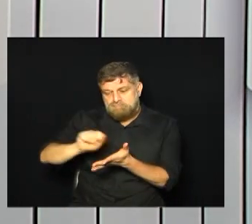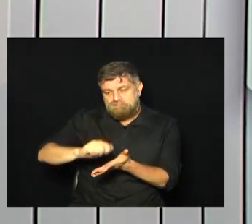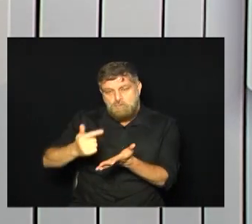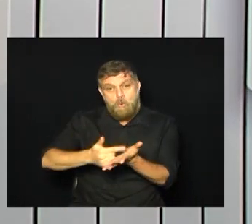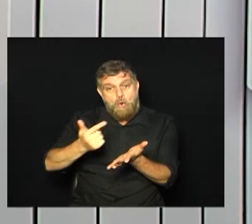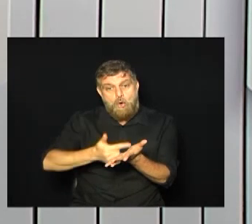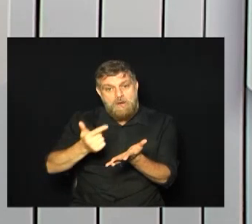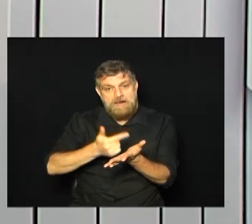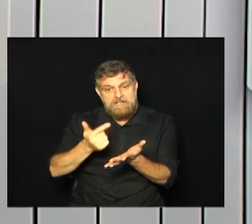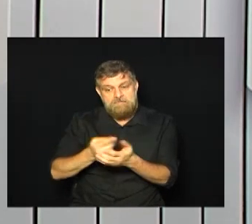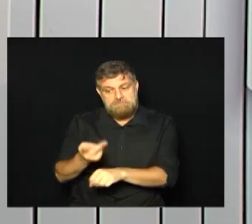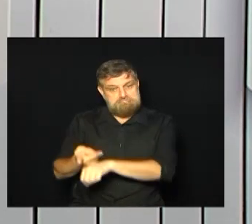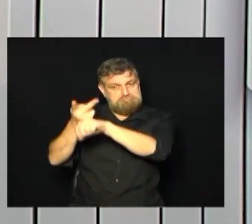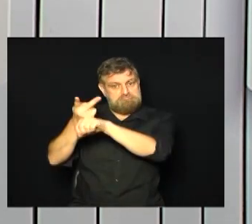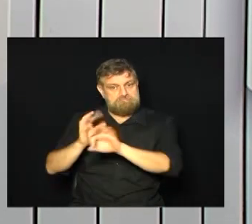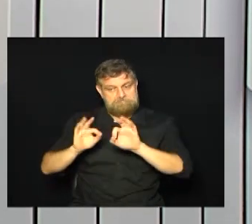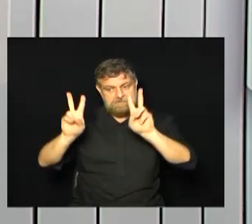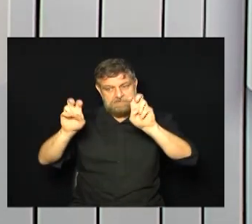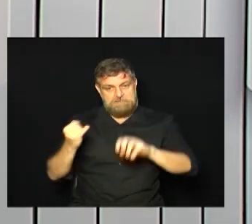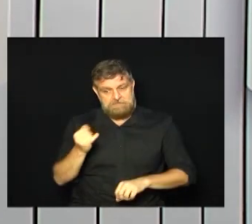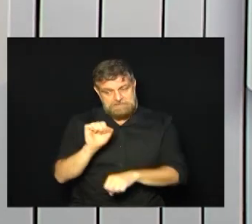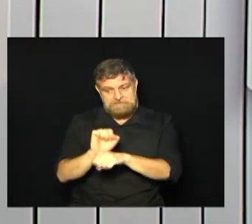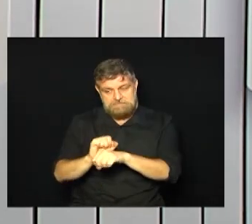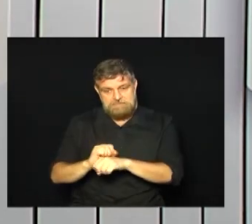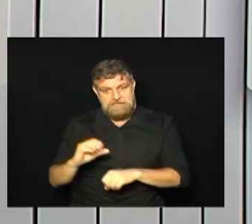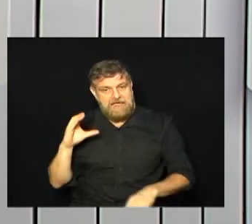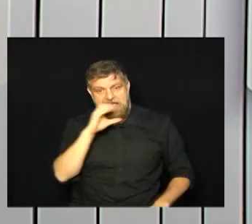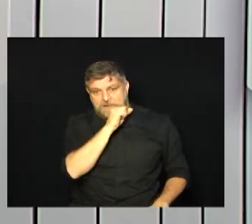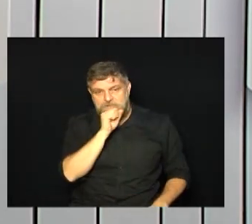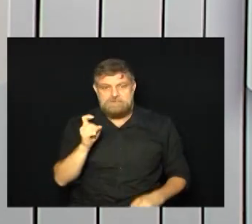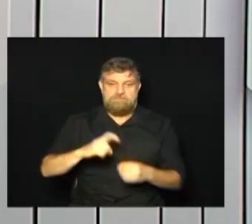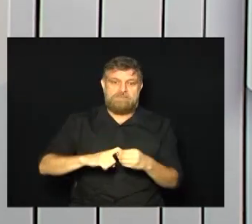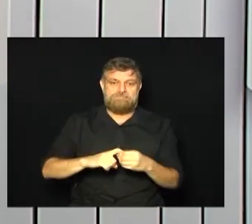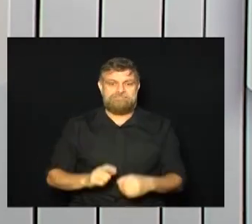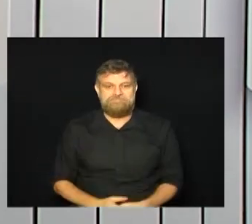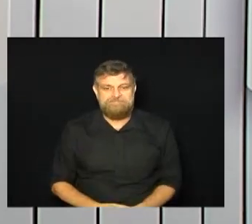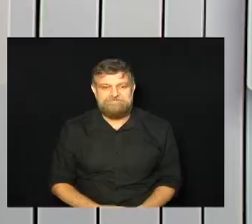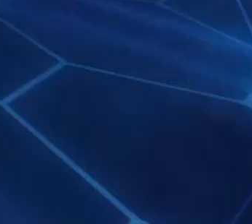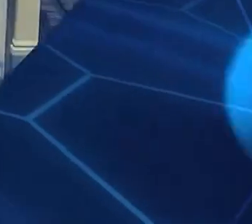premiada, um assunto muito importante. Então não saia daí que a gente volta já já.